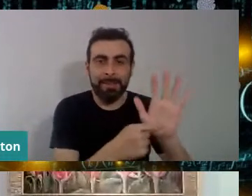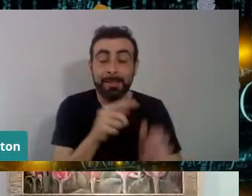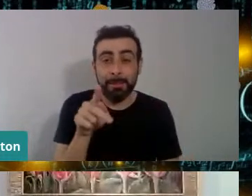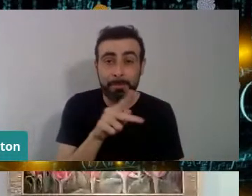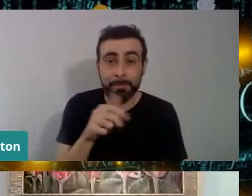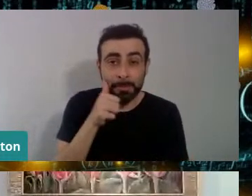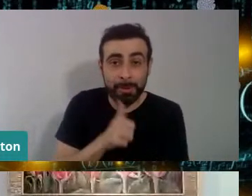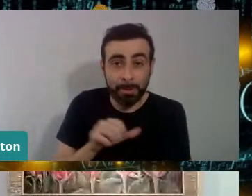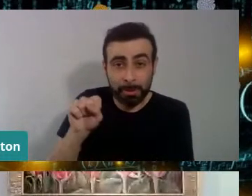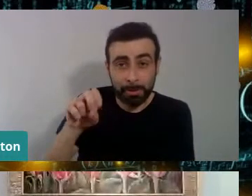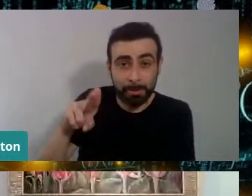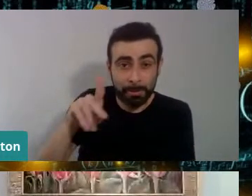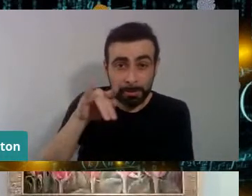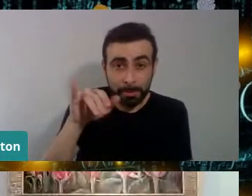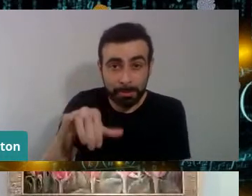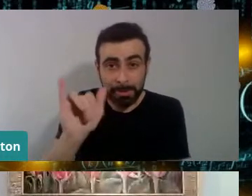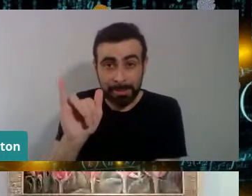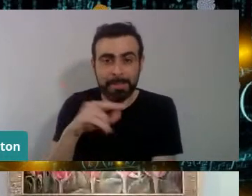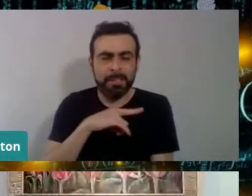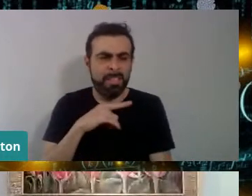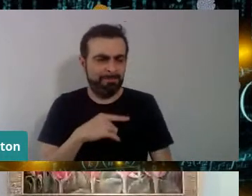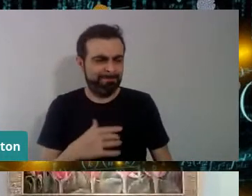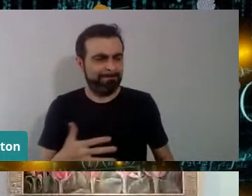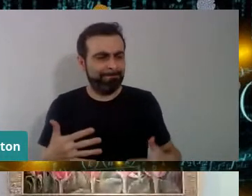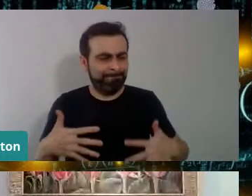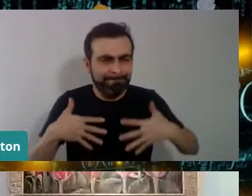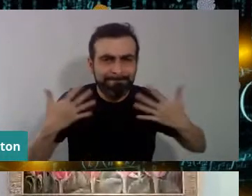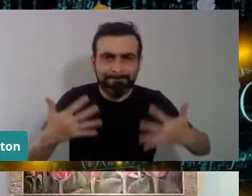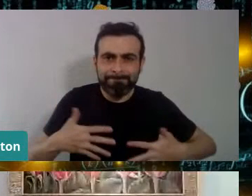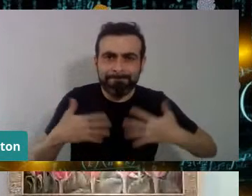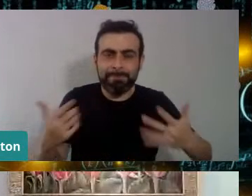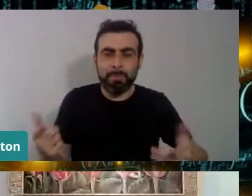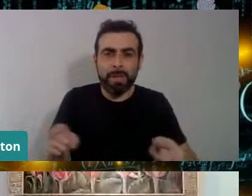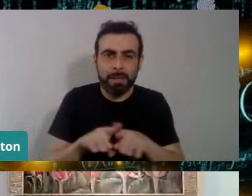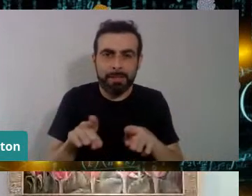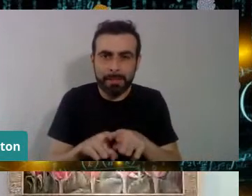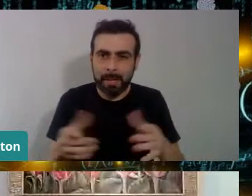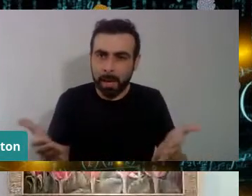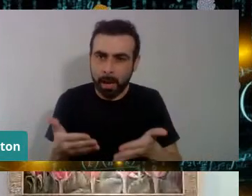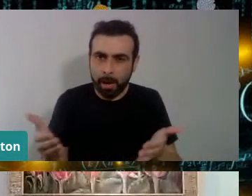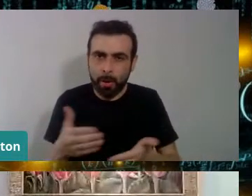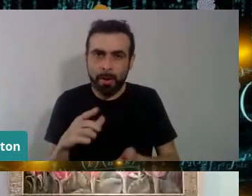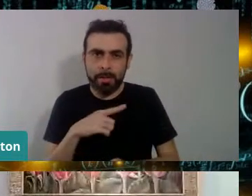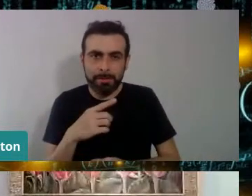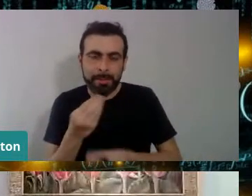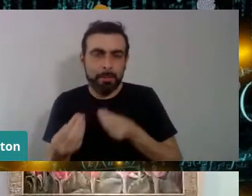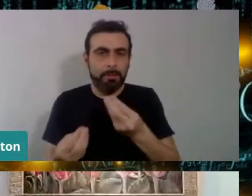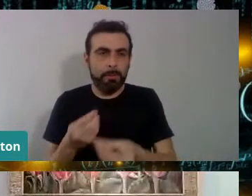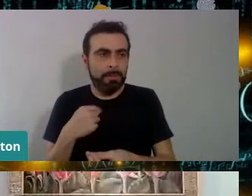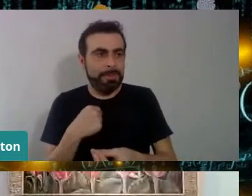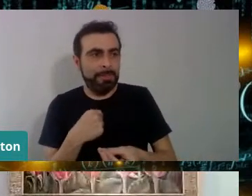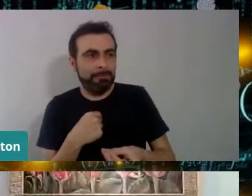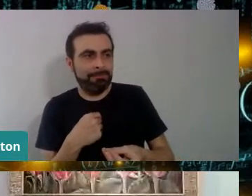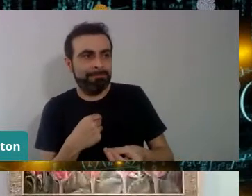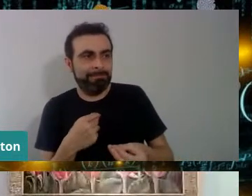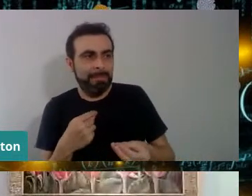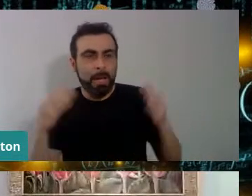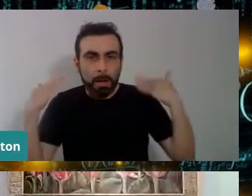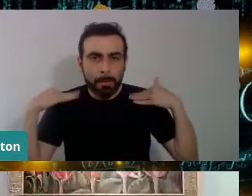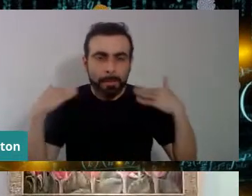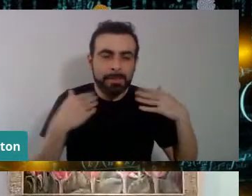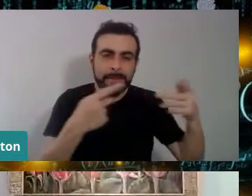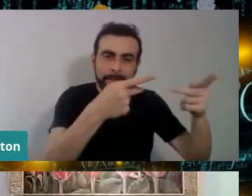nos ouvindo, e é uma satisfação muito grande, que de vez em quando eu vou lá fazer um passeio lá, dar uma visitada para ela. Ela fez aniversário dia